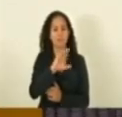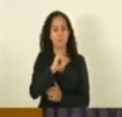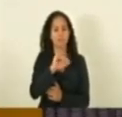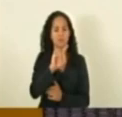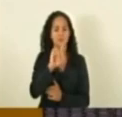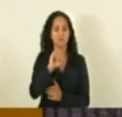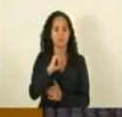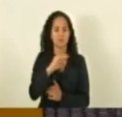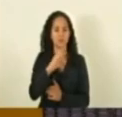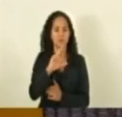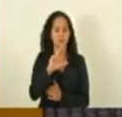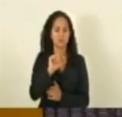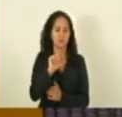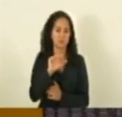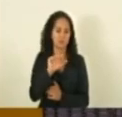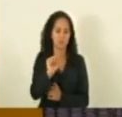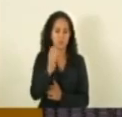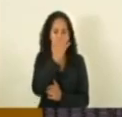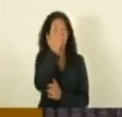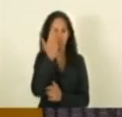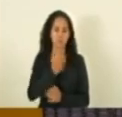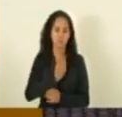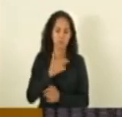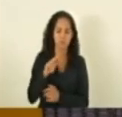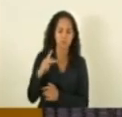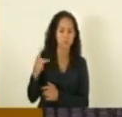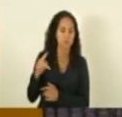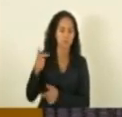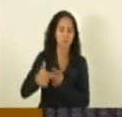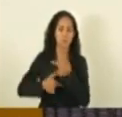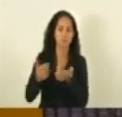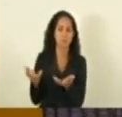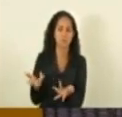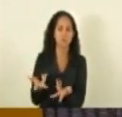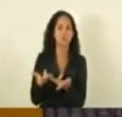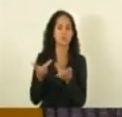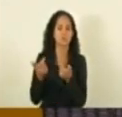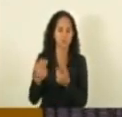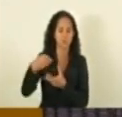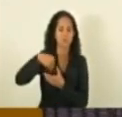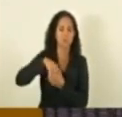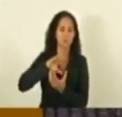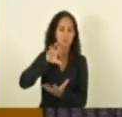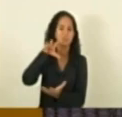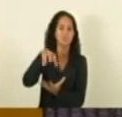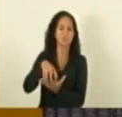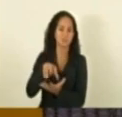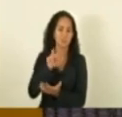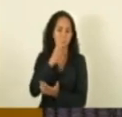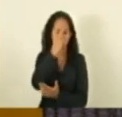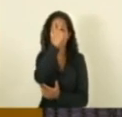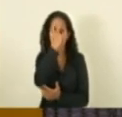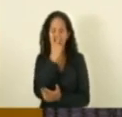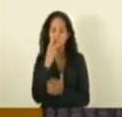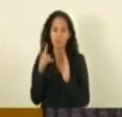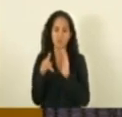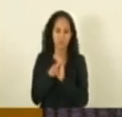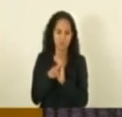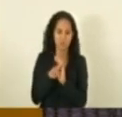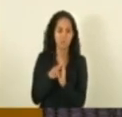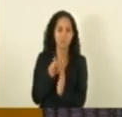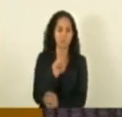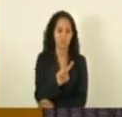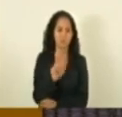Era uma pessoa amiga e que também a sua irmã tem um trabalho maravilhoso na União do Cego de Vila Velha,